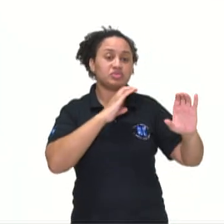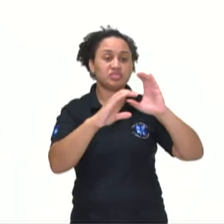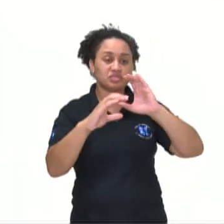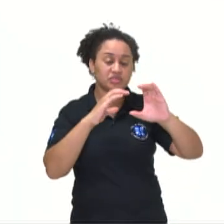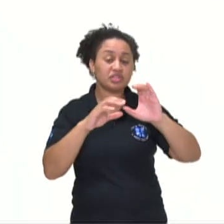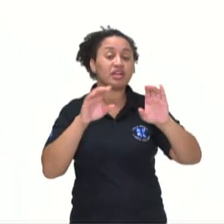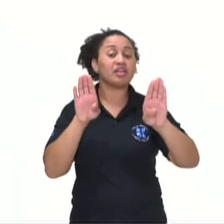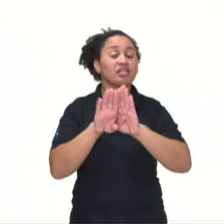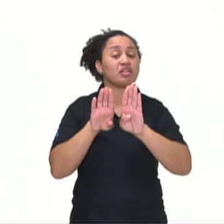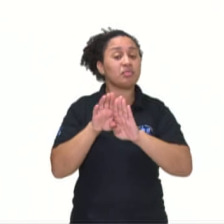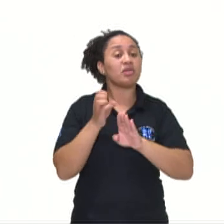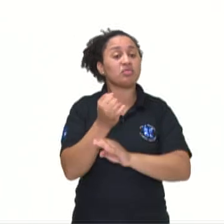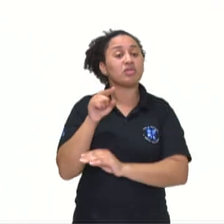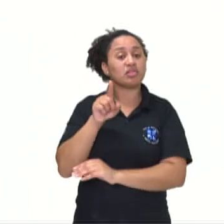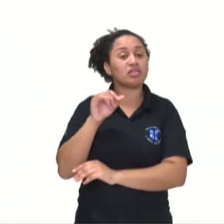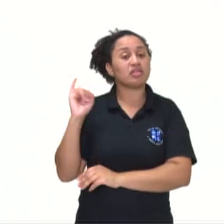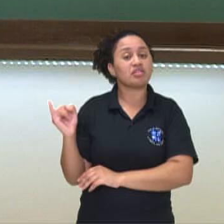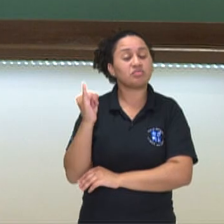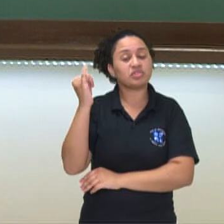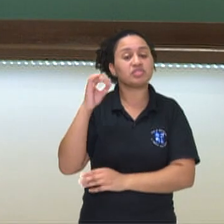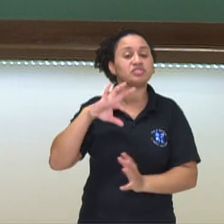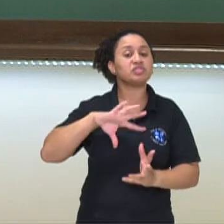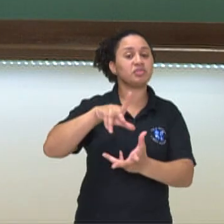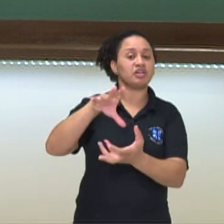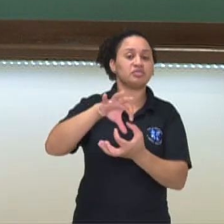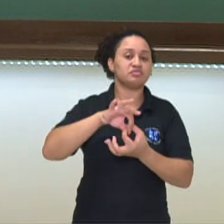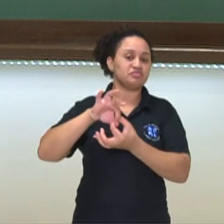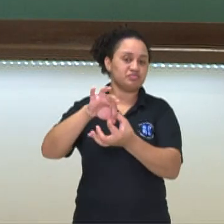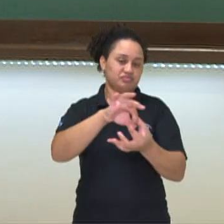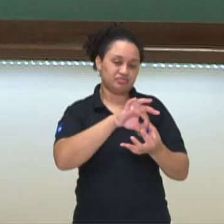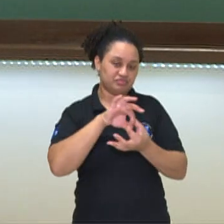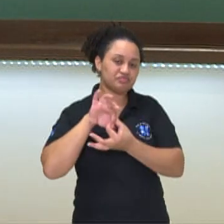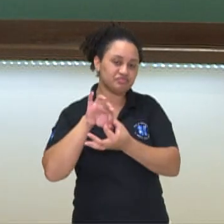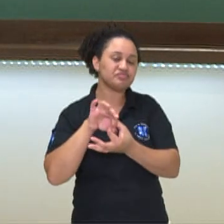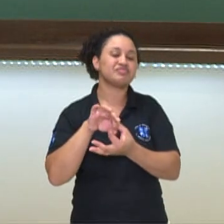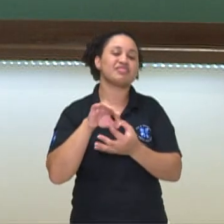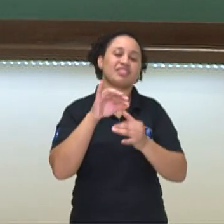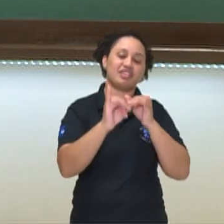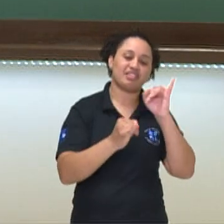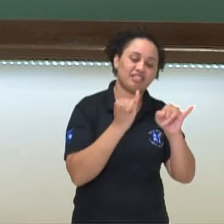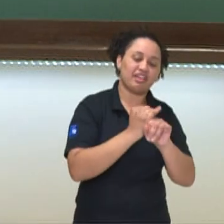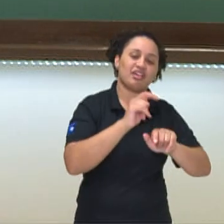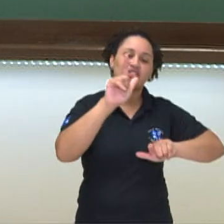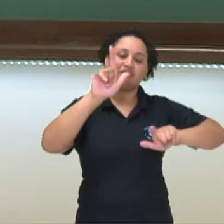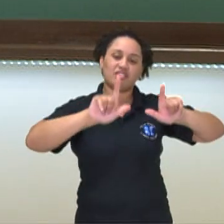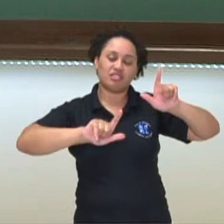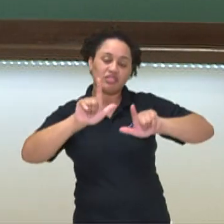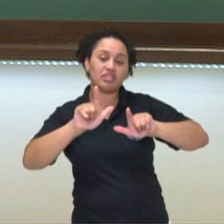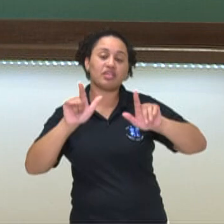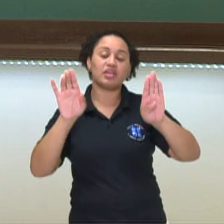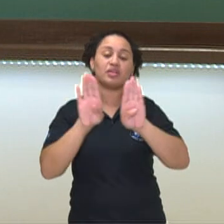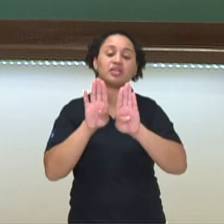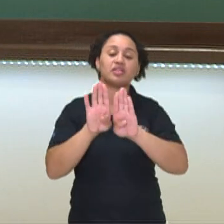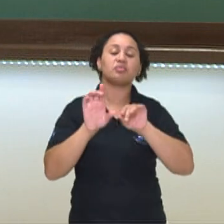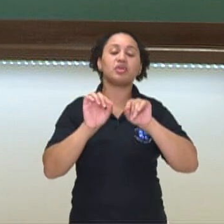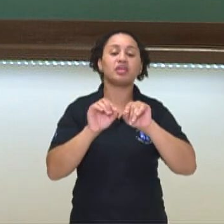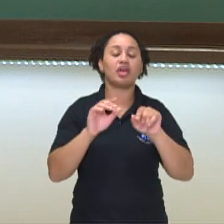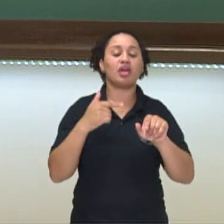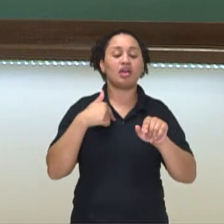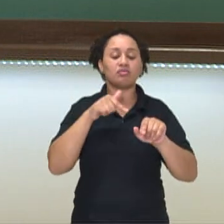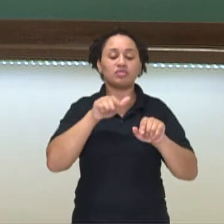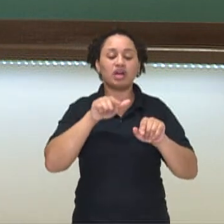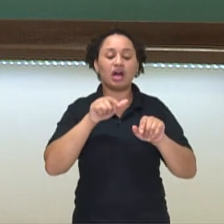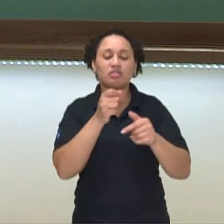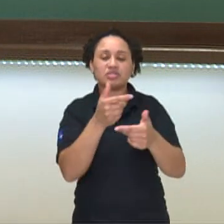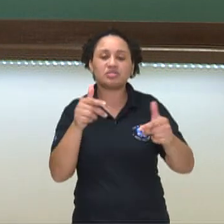comunicação e sua importância para o mundo globalizado. Falamos um pouquinho da internet, da televisão e também dessa popularização e